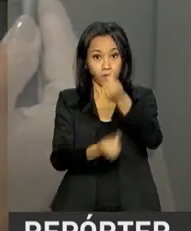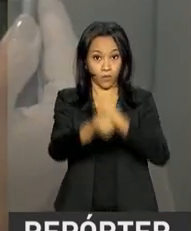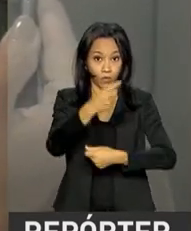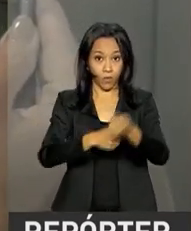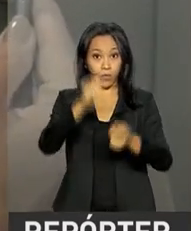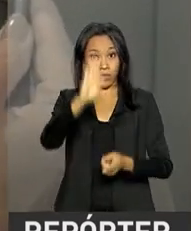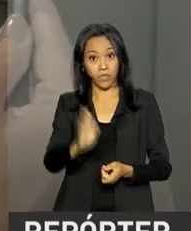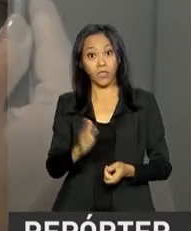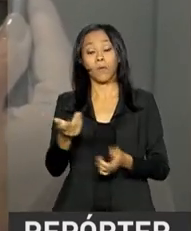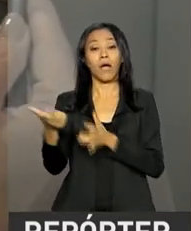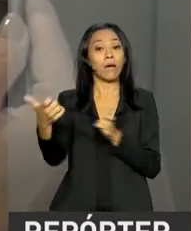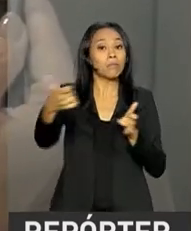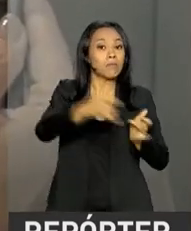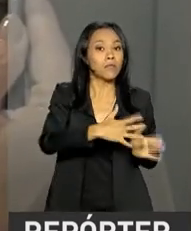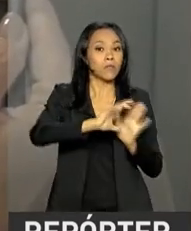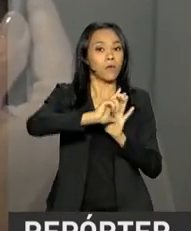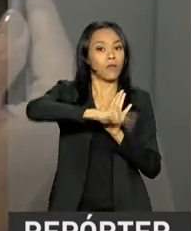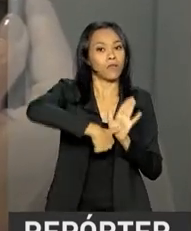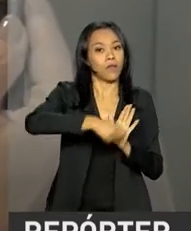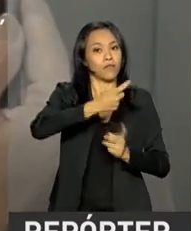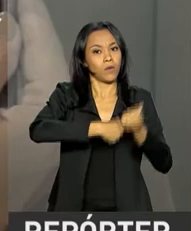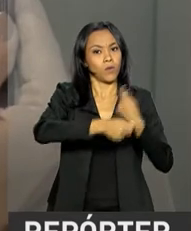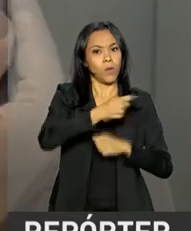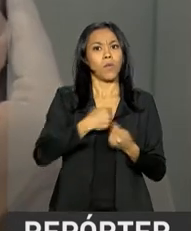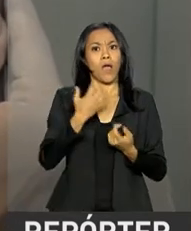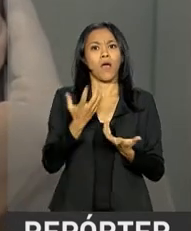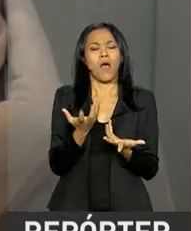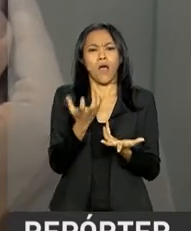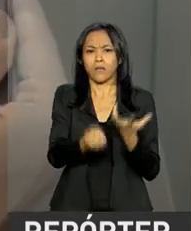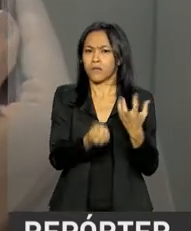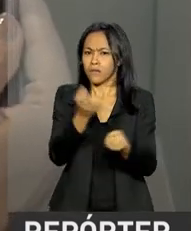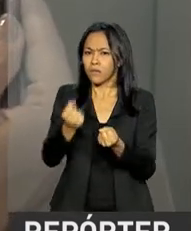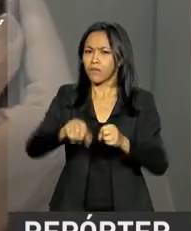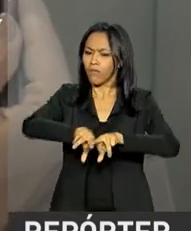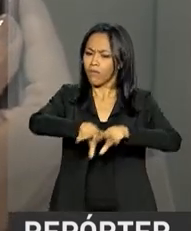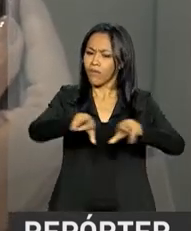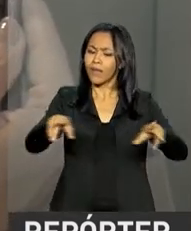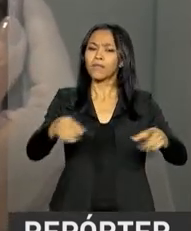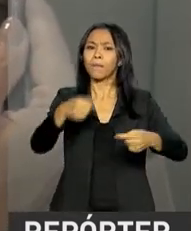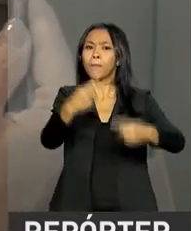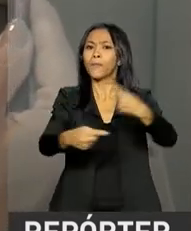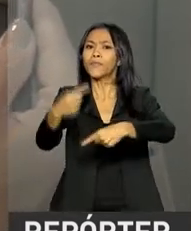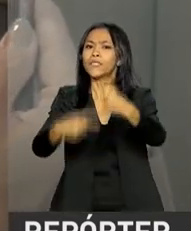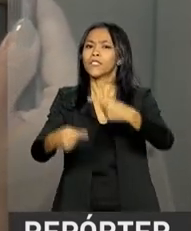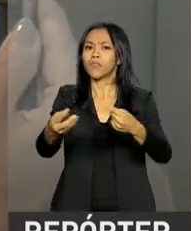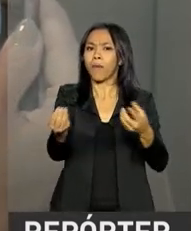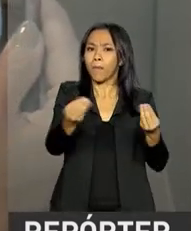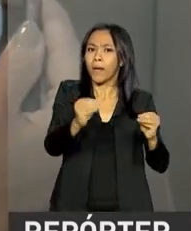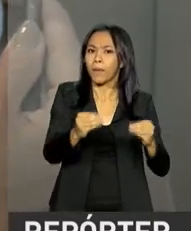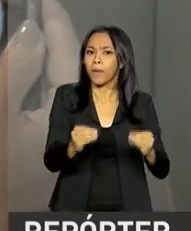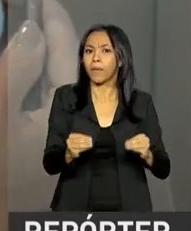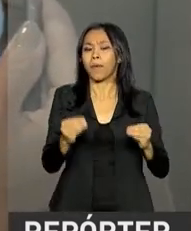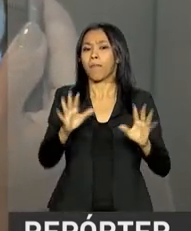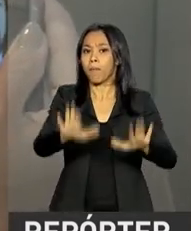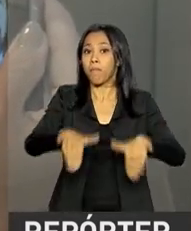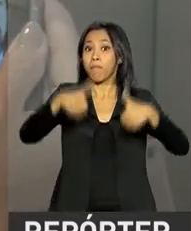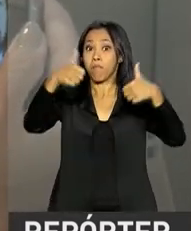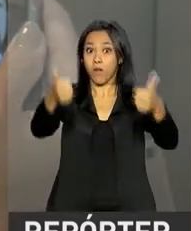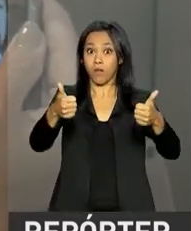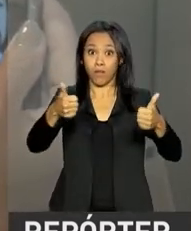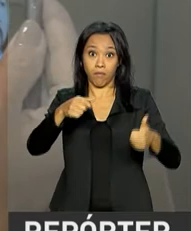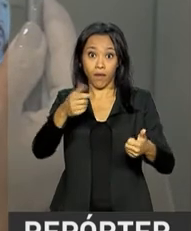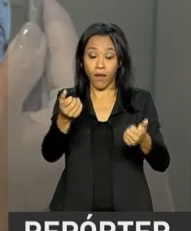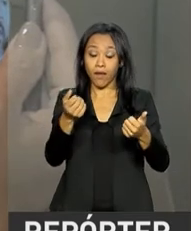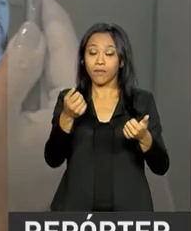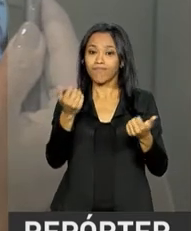da recessão, adotou uma série de políticas corretas para melhorar o ambiente de negócios, para atrair mais investimentos,